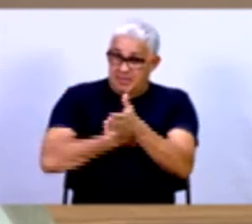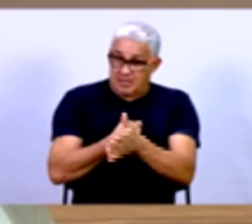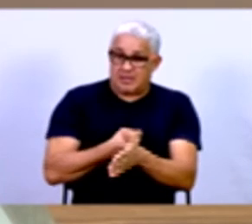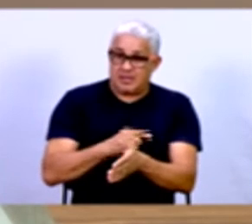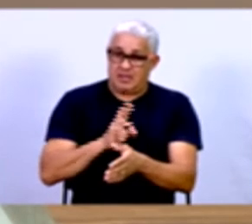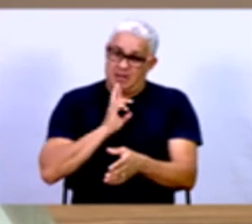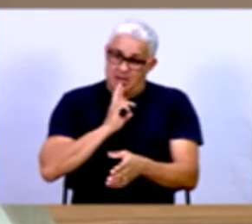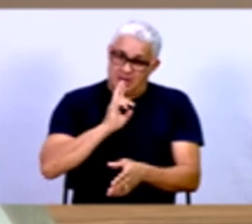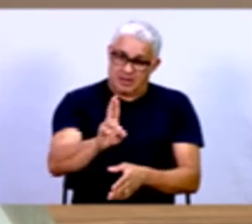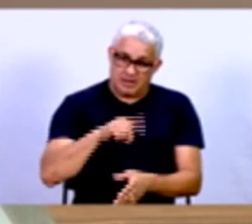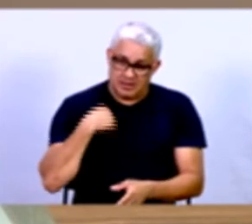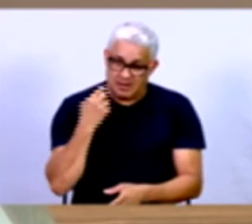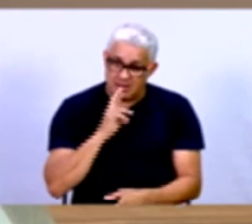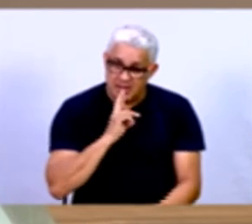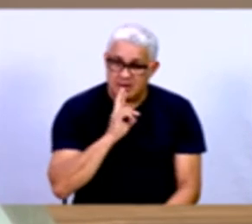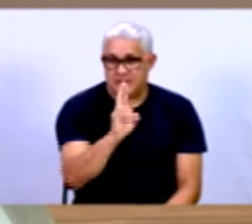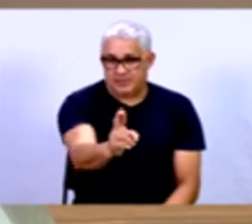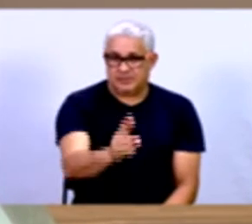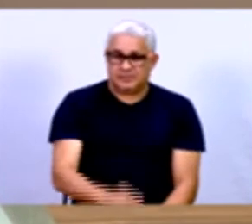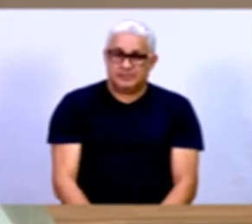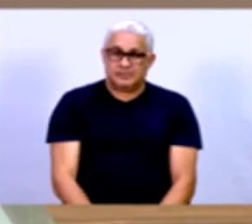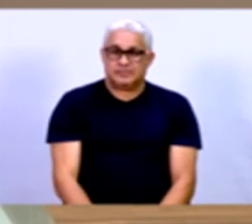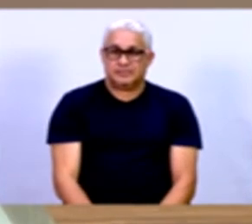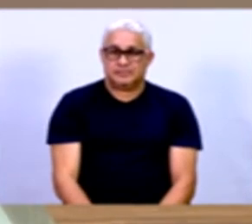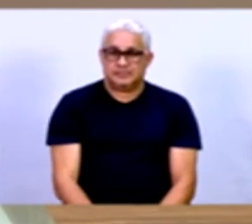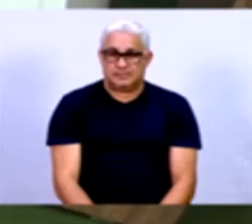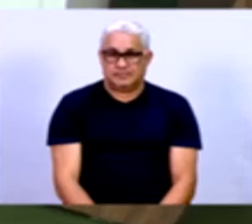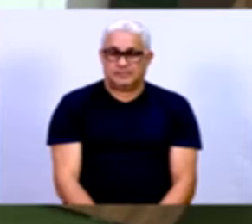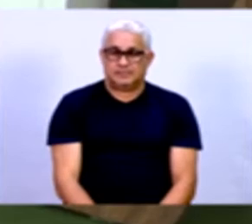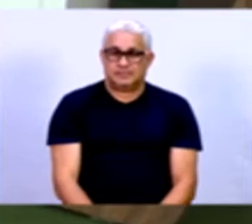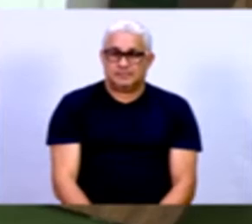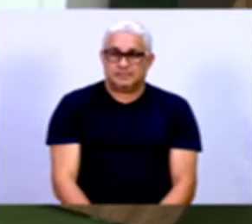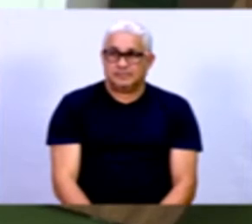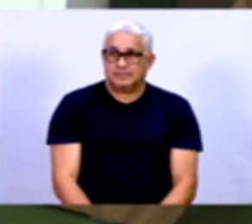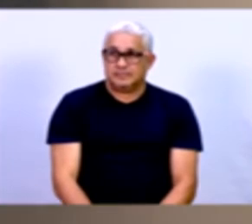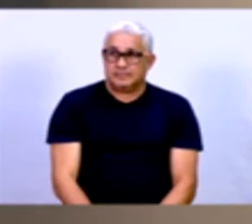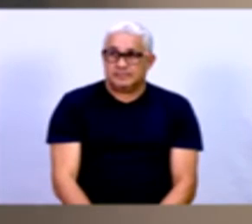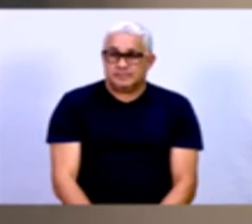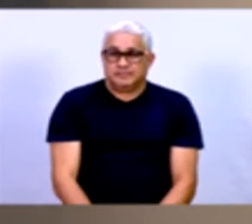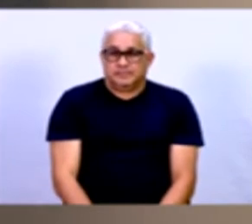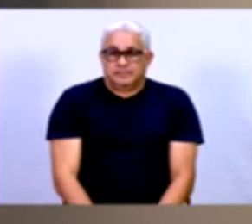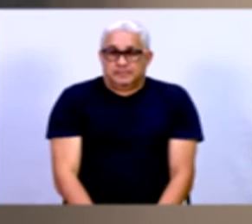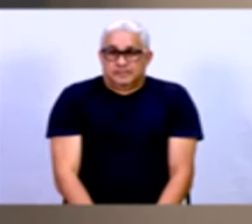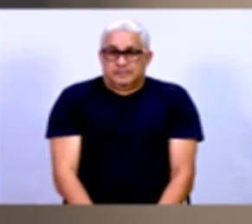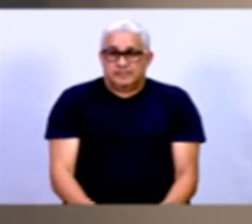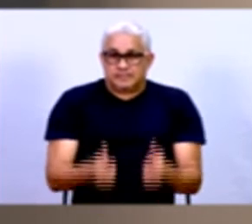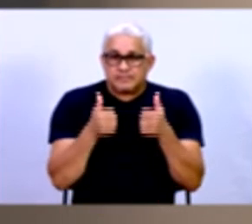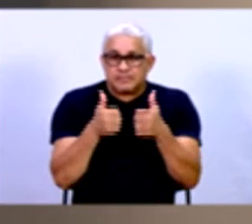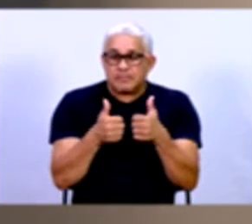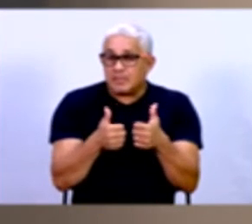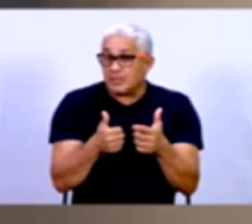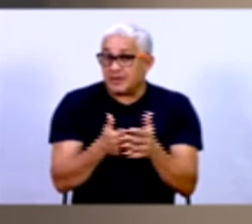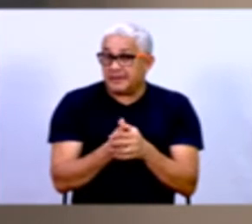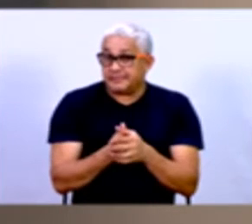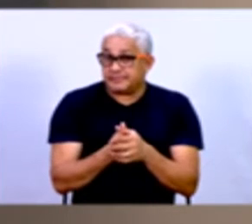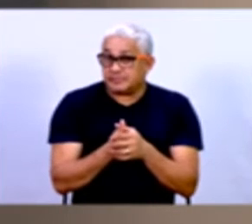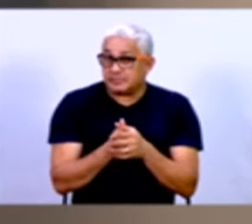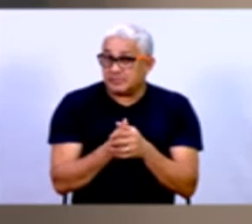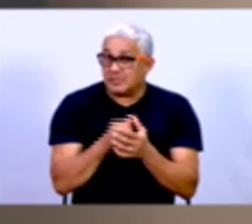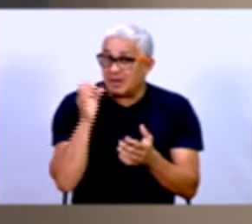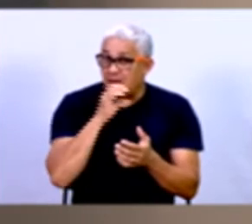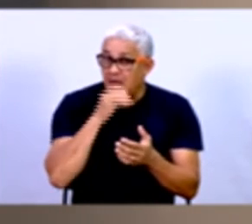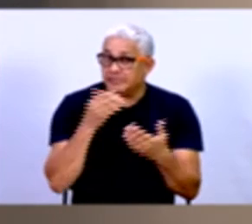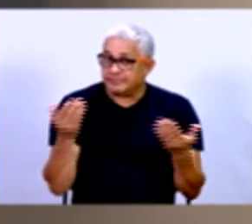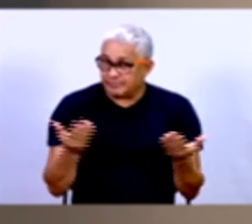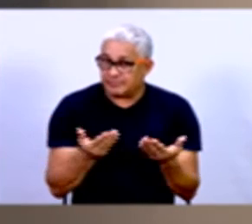ajudar aqui na execução também dessas atividades. É isso aí. Pessoal, foi bem corrida essa aula de